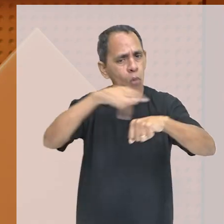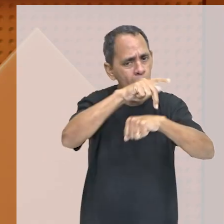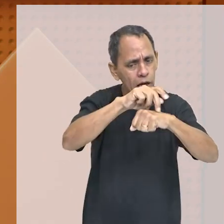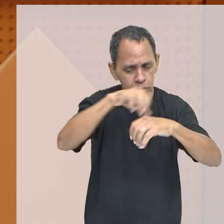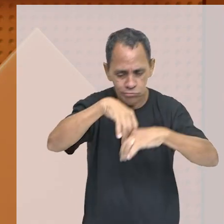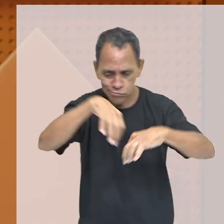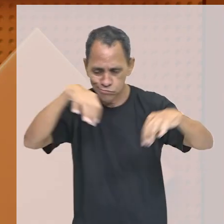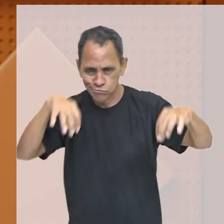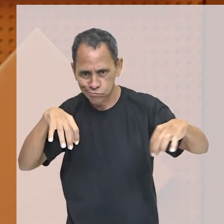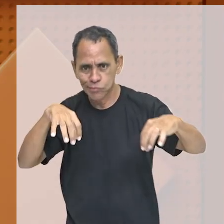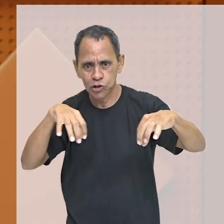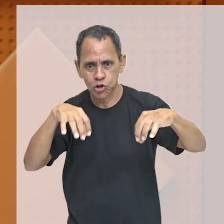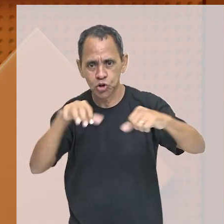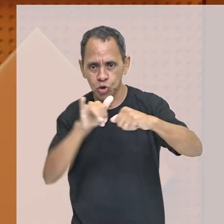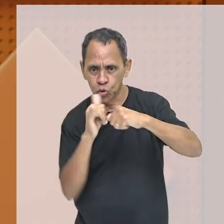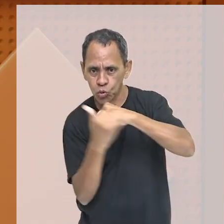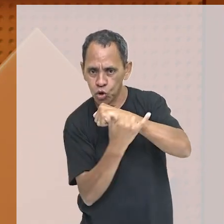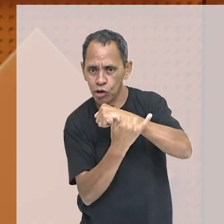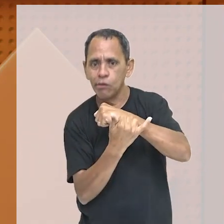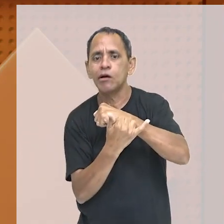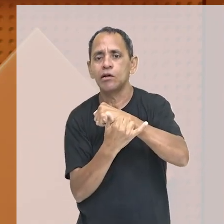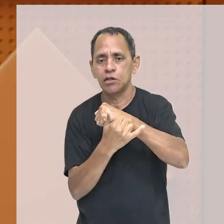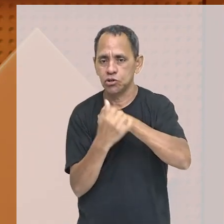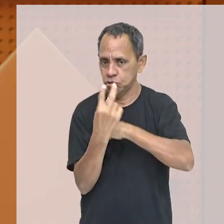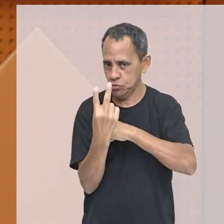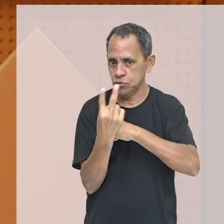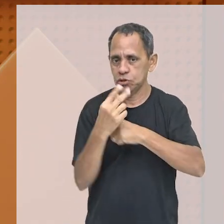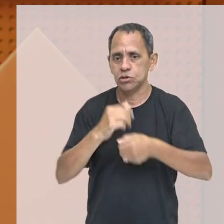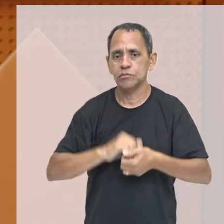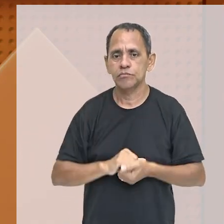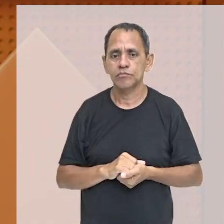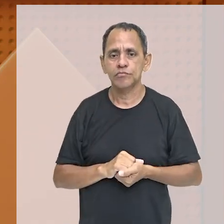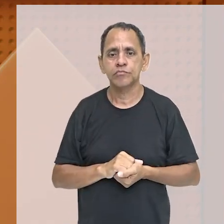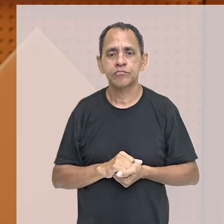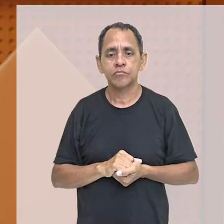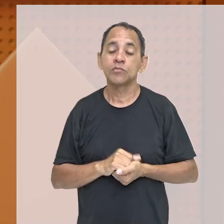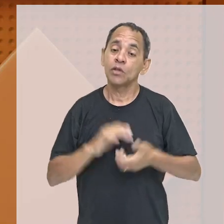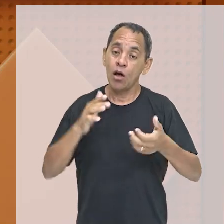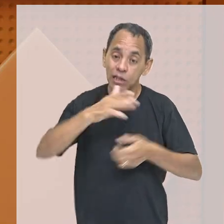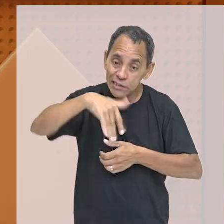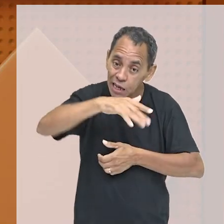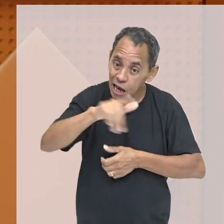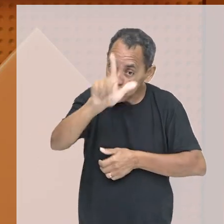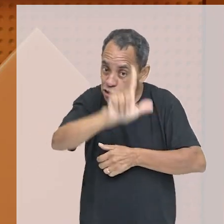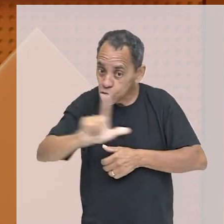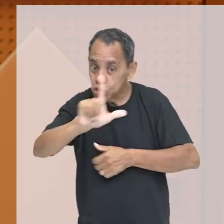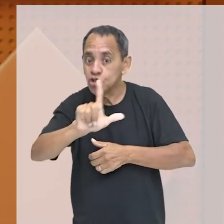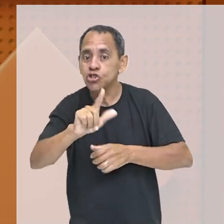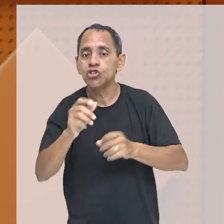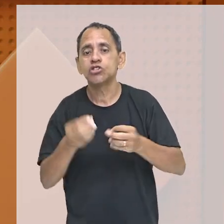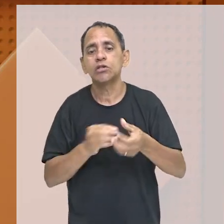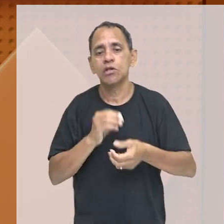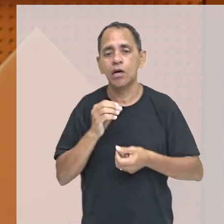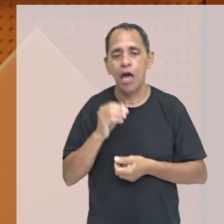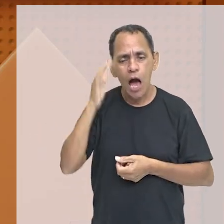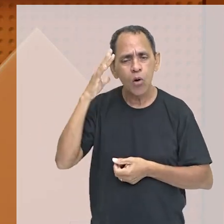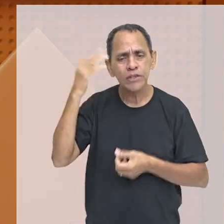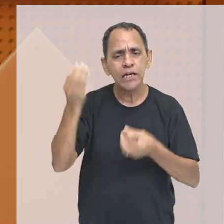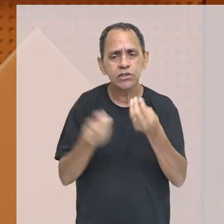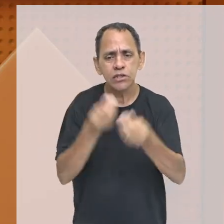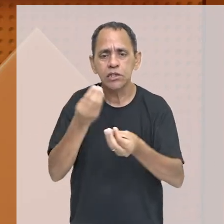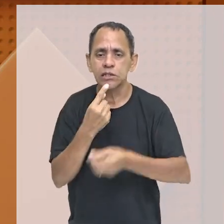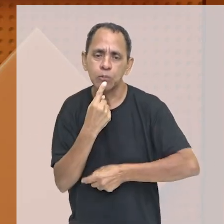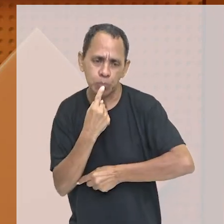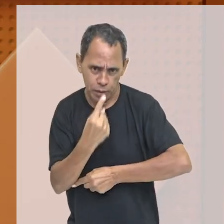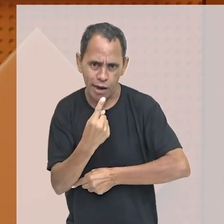áreas, seguindo ali uma lógica da logística, elas estão ali, essas áreas de cultura estão próximos dos